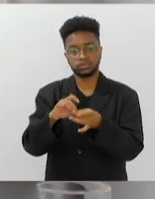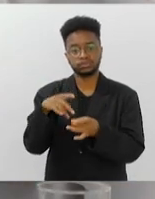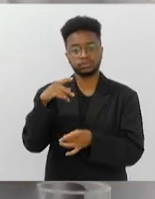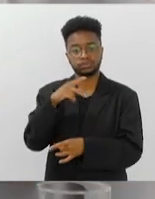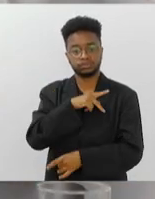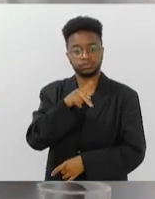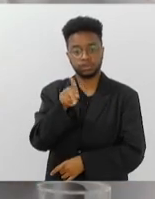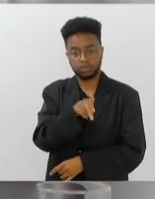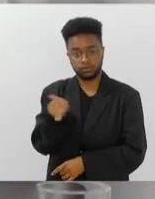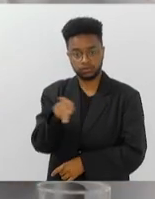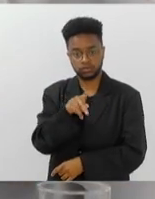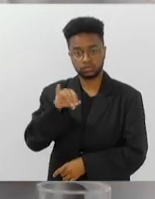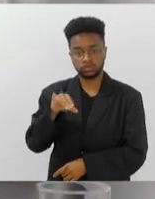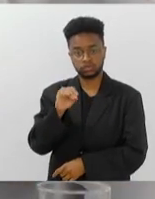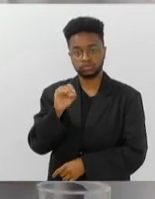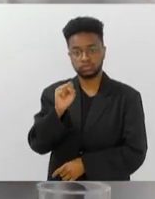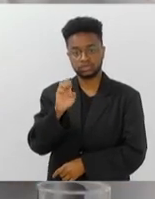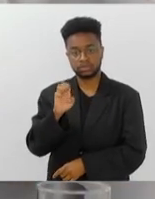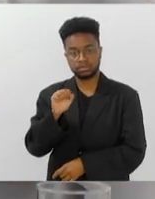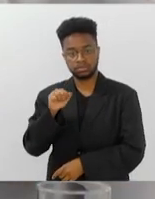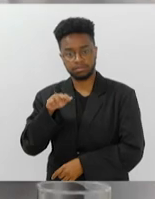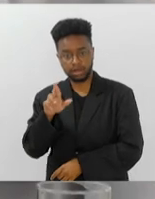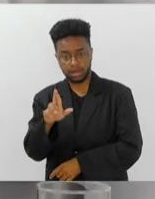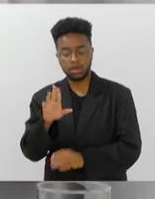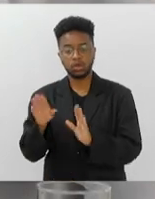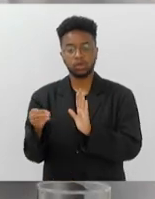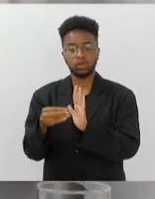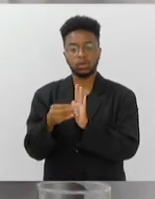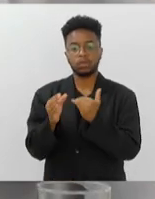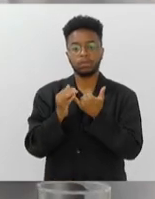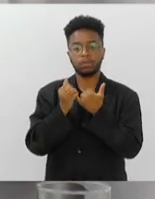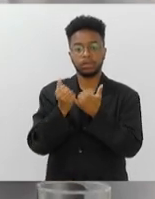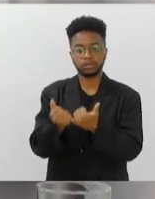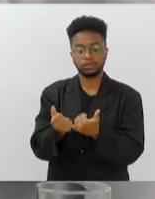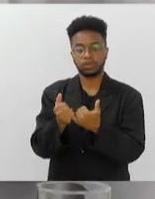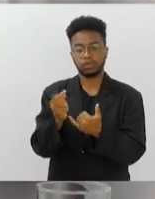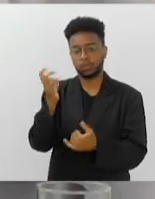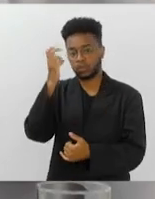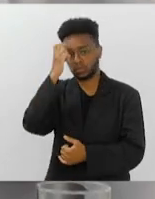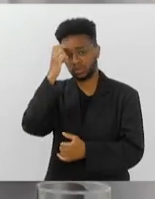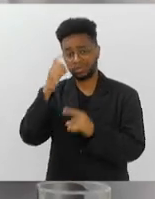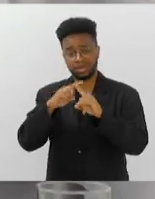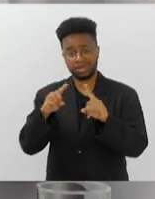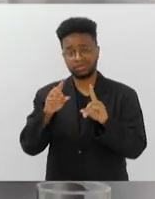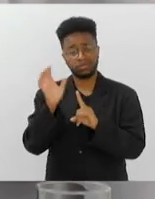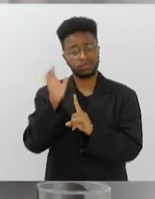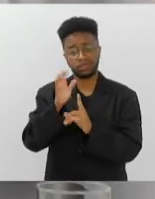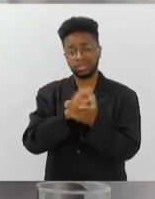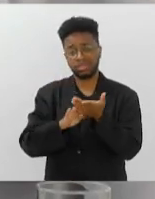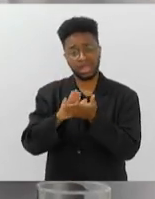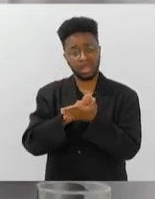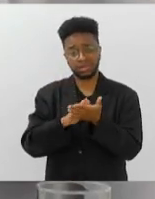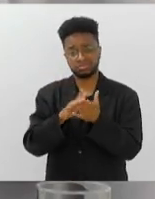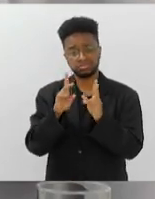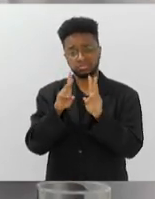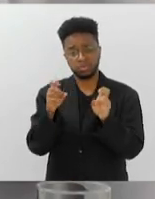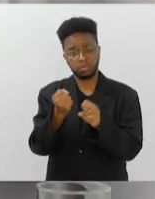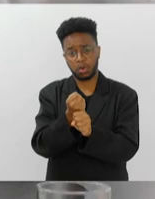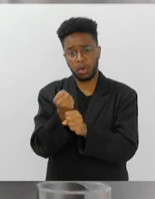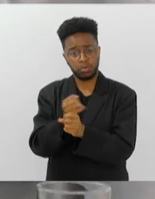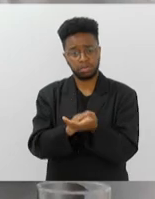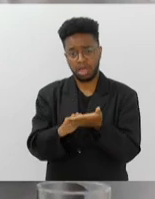que credenciou o estádio como patrimônio da cultura do Rio de Janeiro, mas não gera impacto algum para a obra, para licenciamento físico,